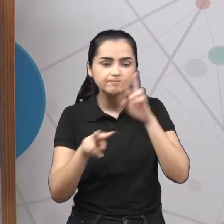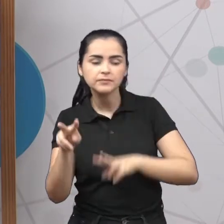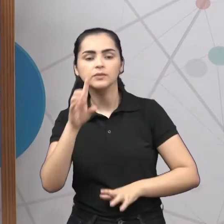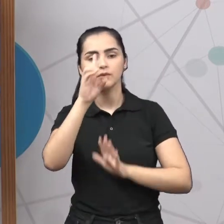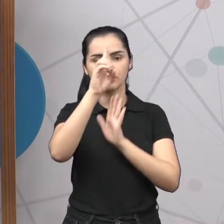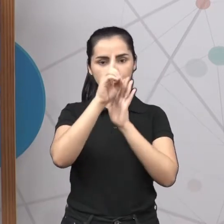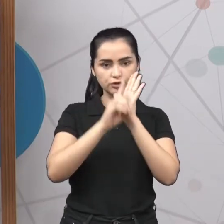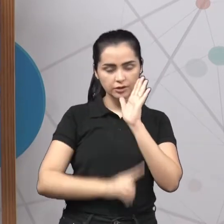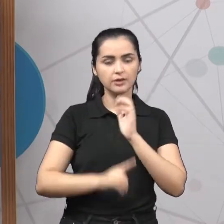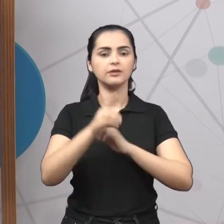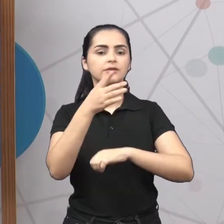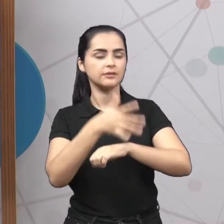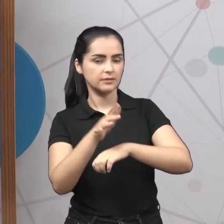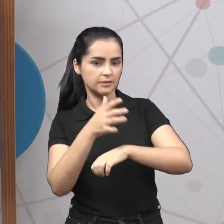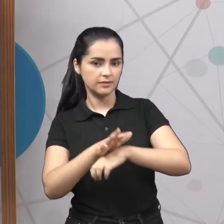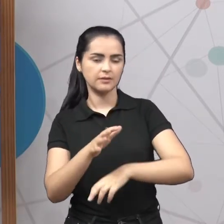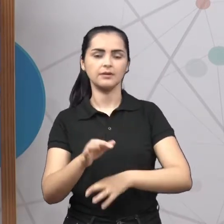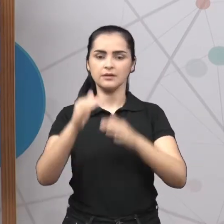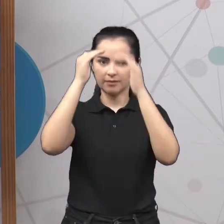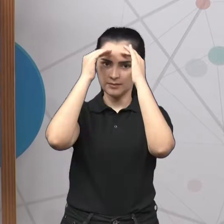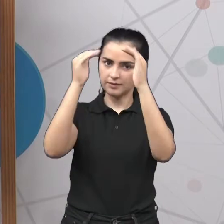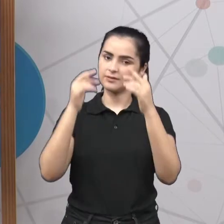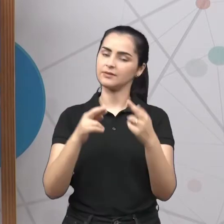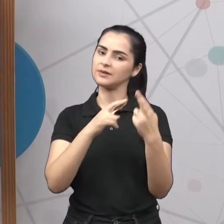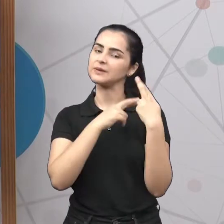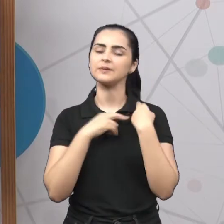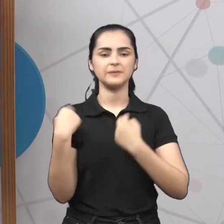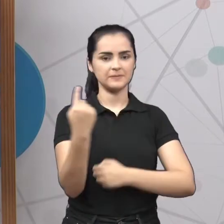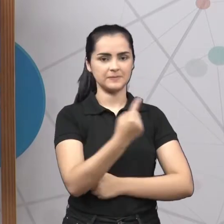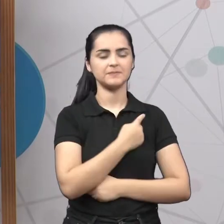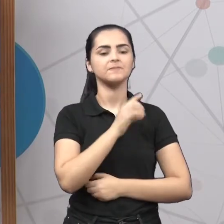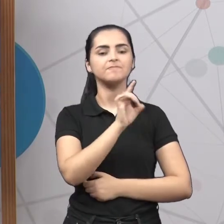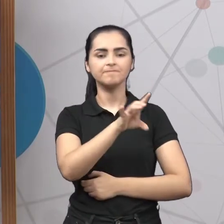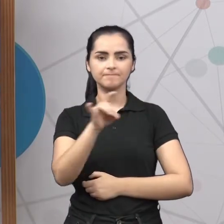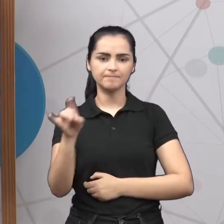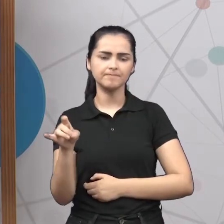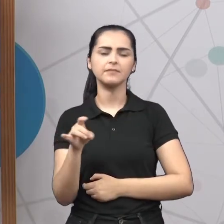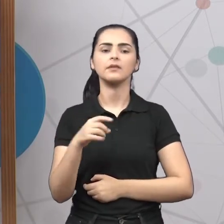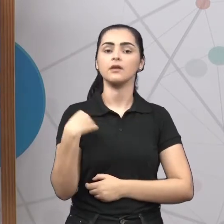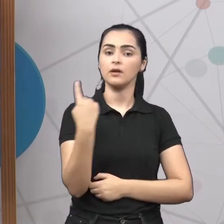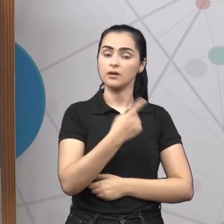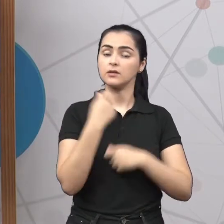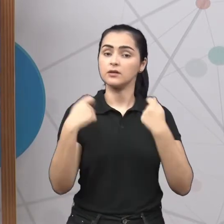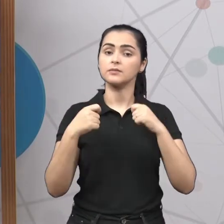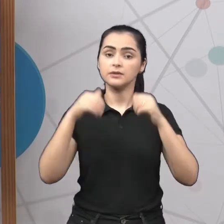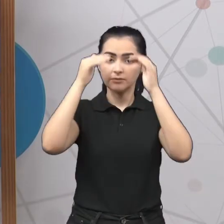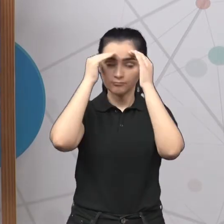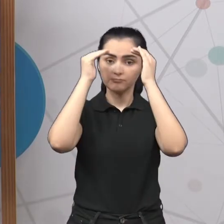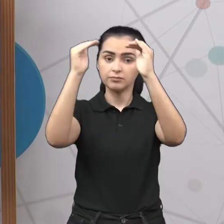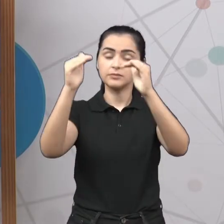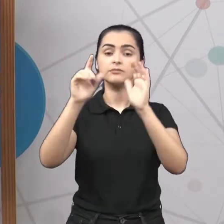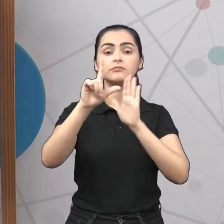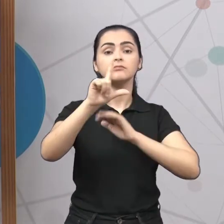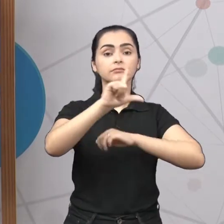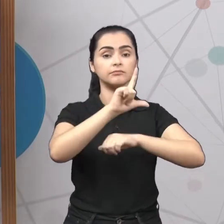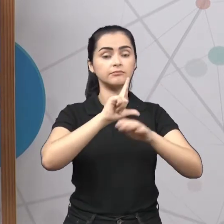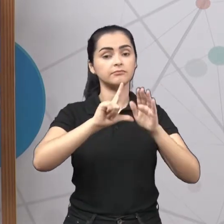direitos. Não é verdade? Os nossos direitos. Eu tenho o dever de quê? De cumprir as